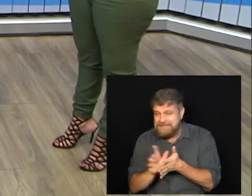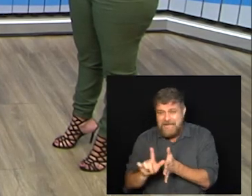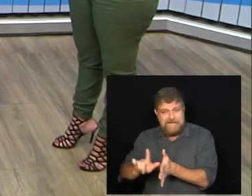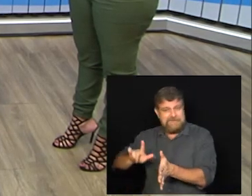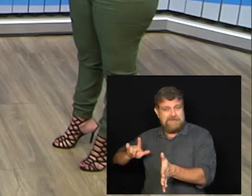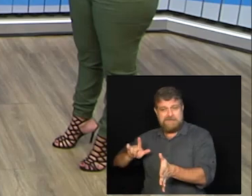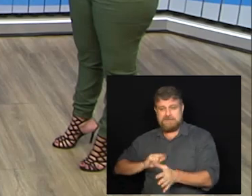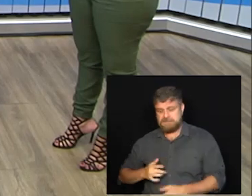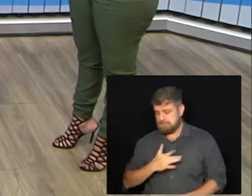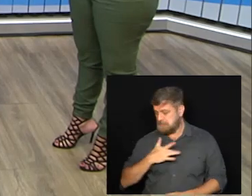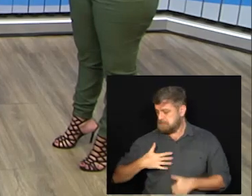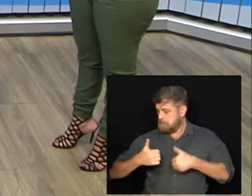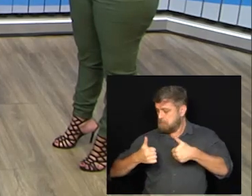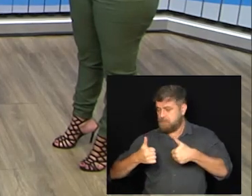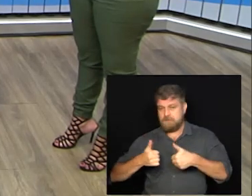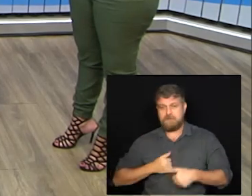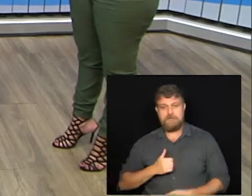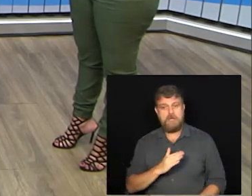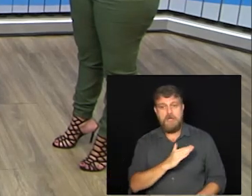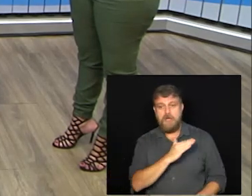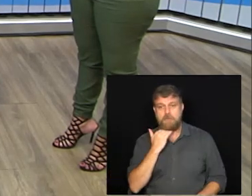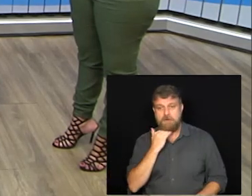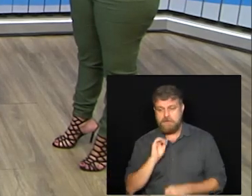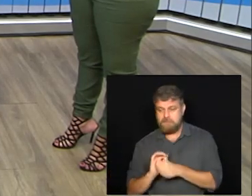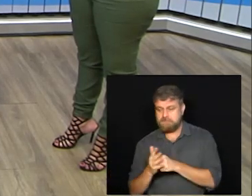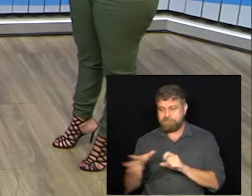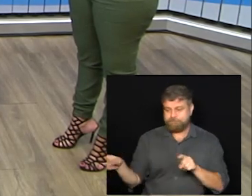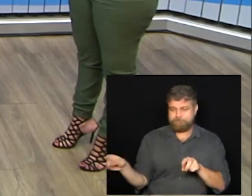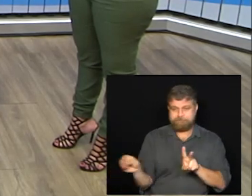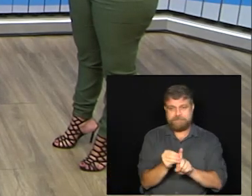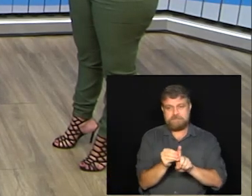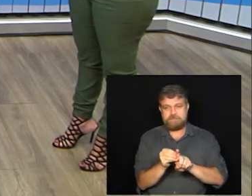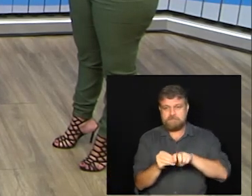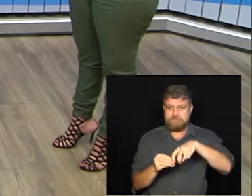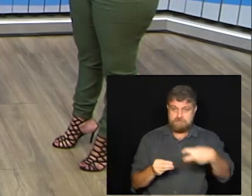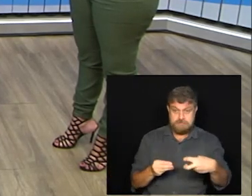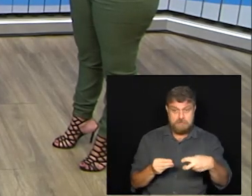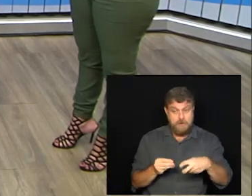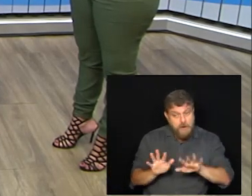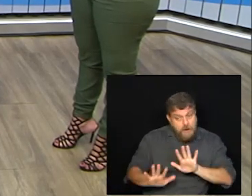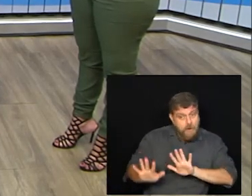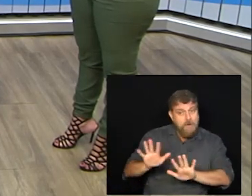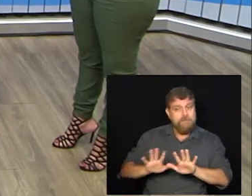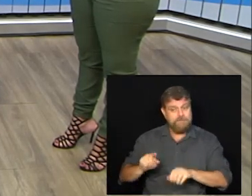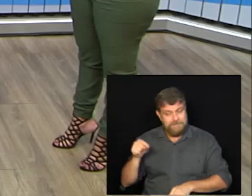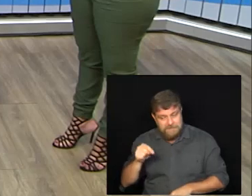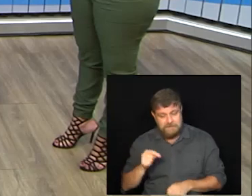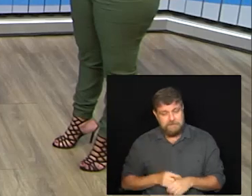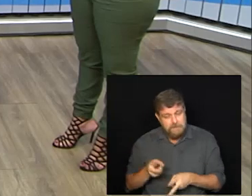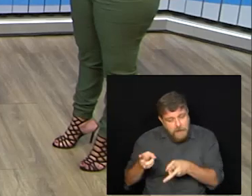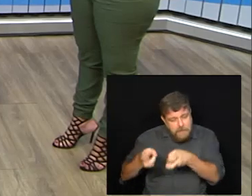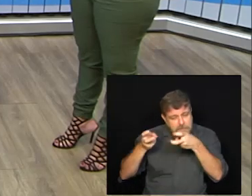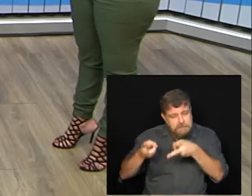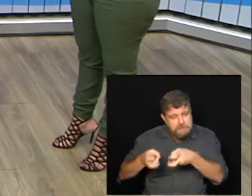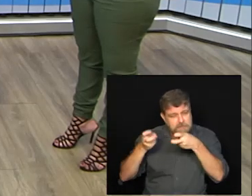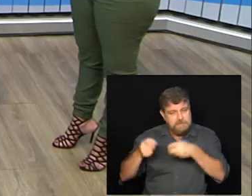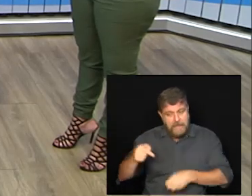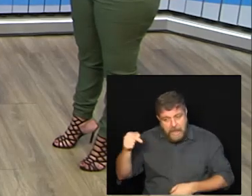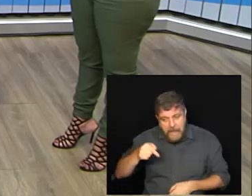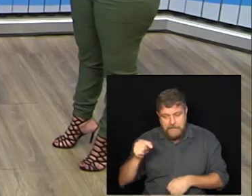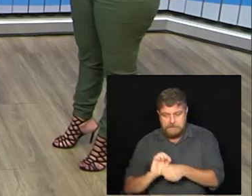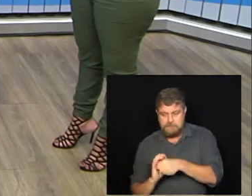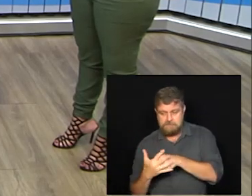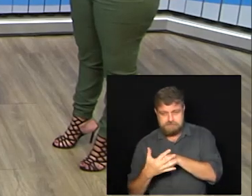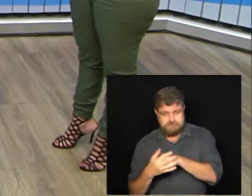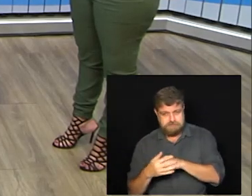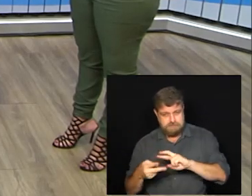comorbidades e mesmo assim faleceram de Covid-19. Então, muito provavelmente, pelo que nós estamos vendo, os